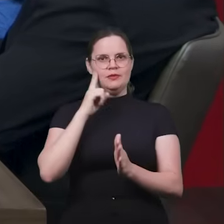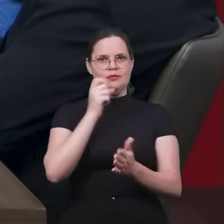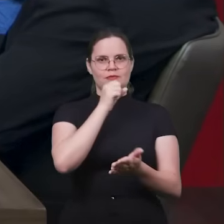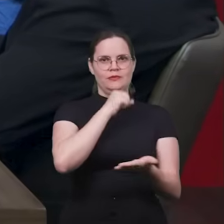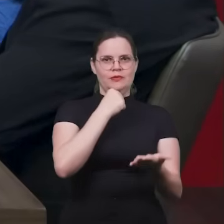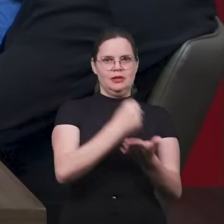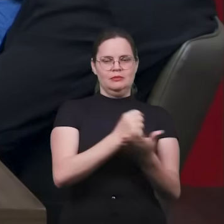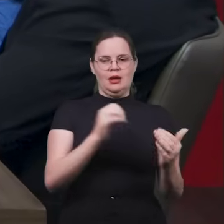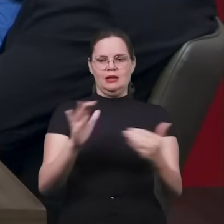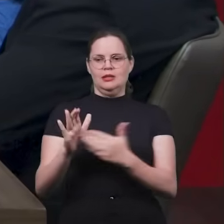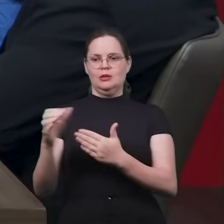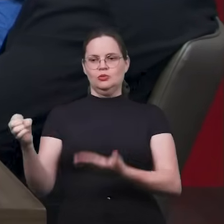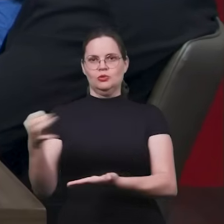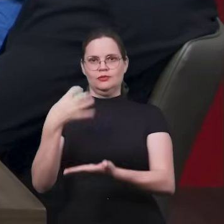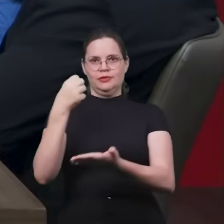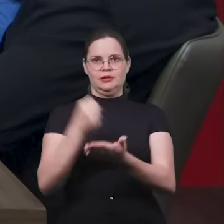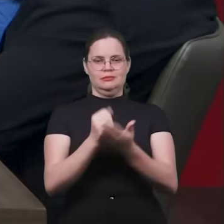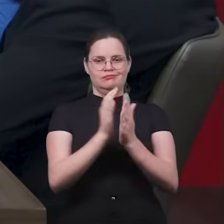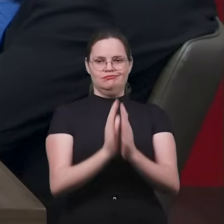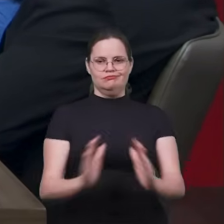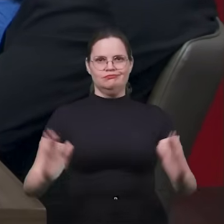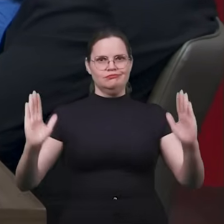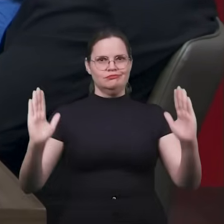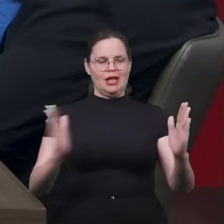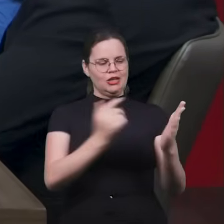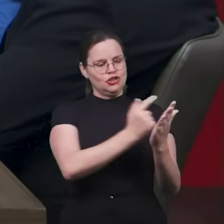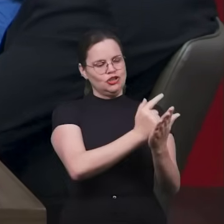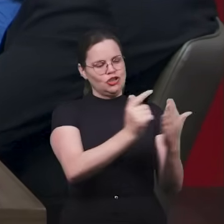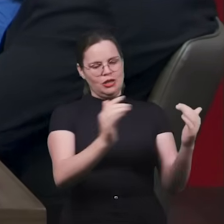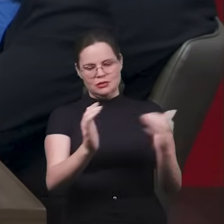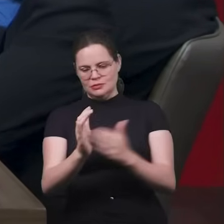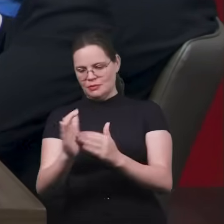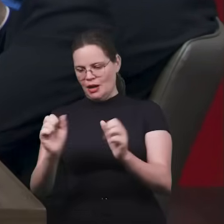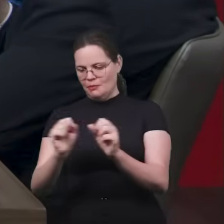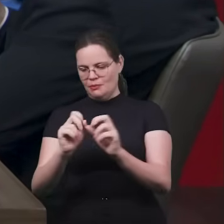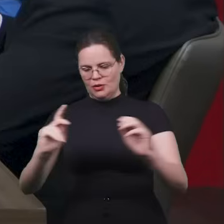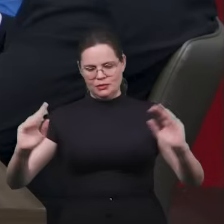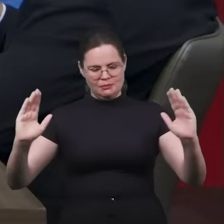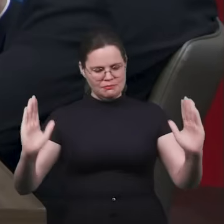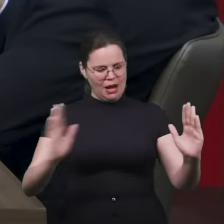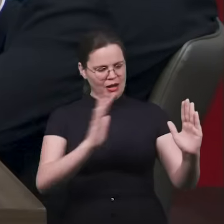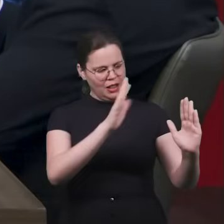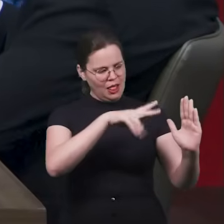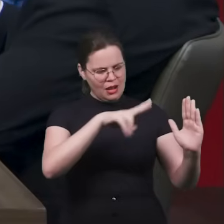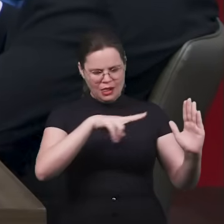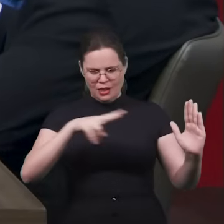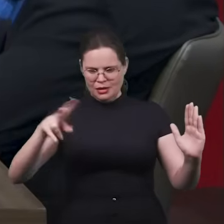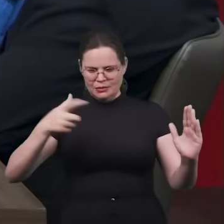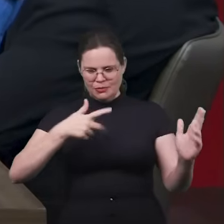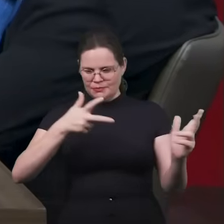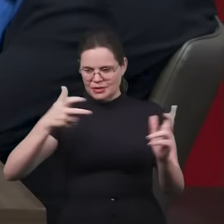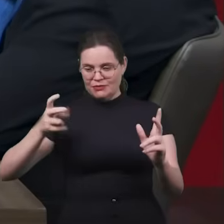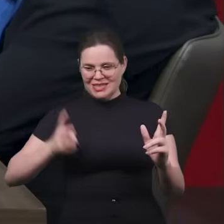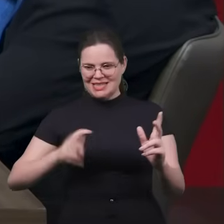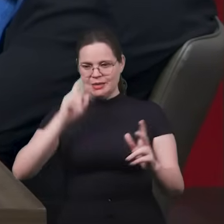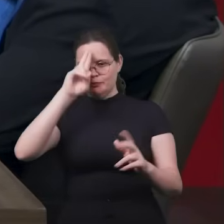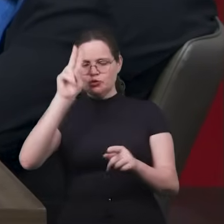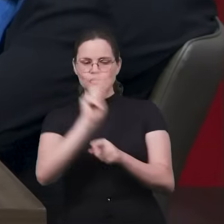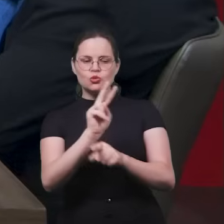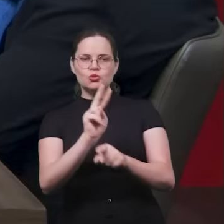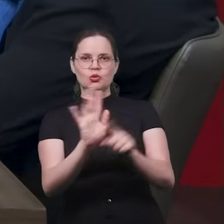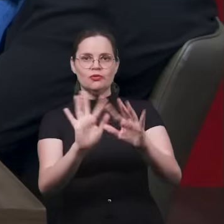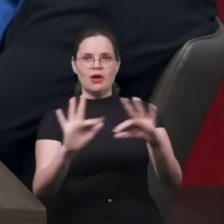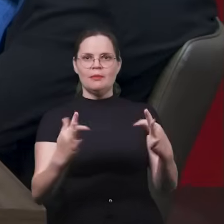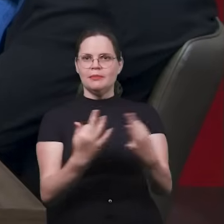Velho Testamento ao Novo Testamento, nós olhamos e vemos o Senhor tendo todo cuidado com as famílias. E